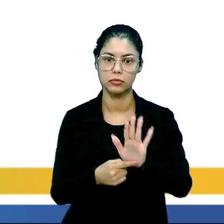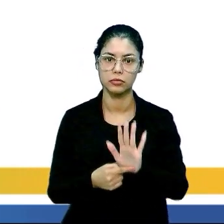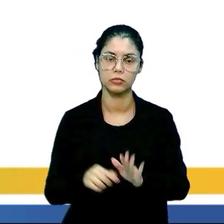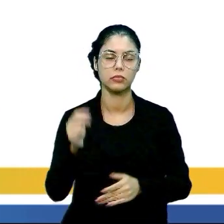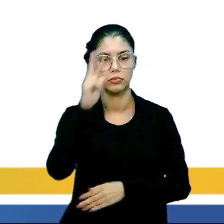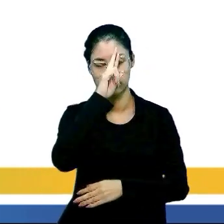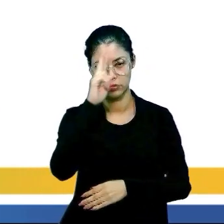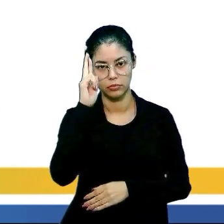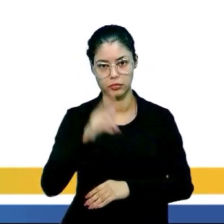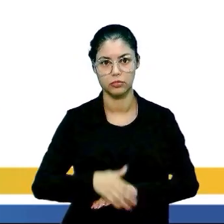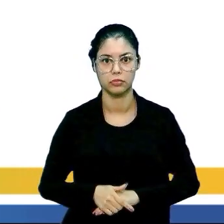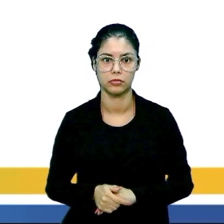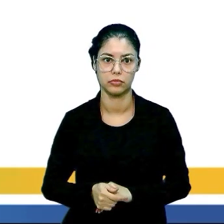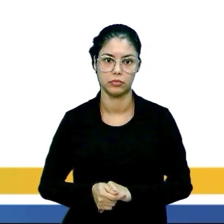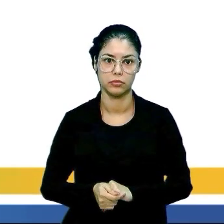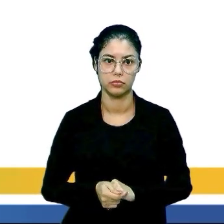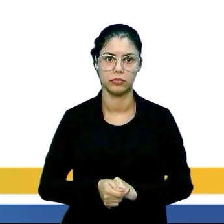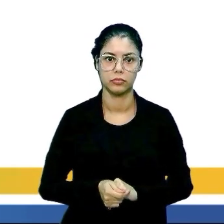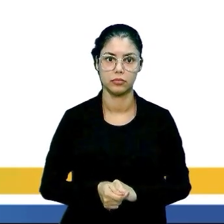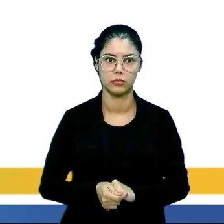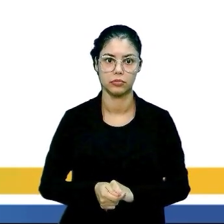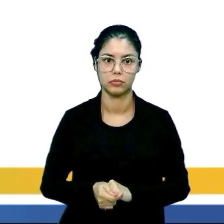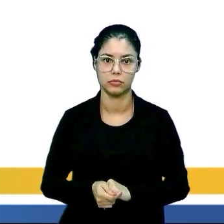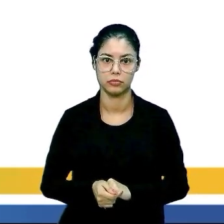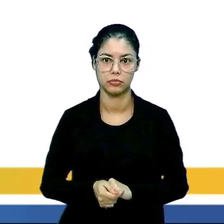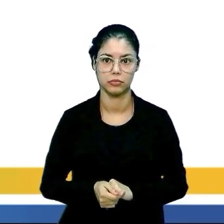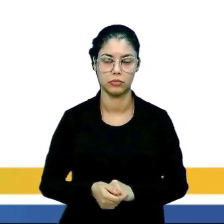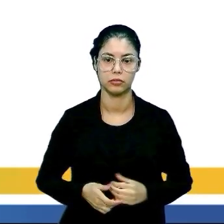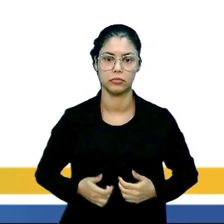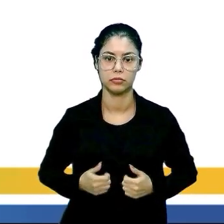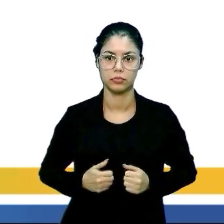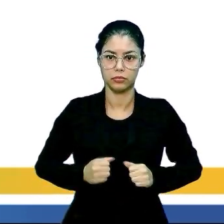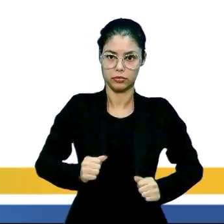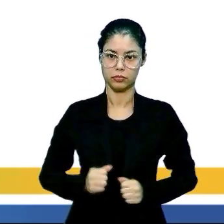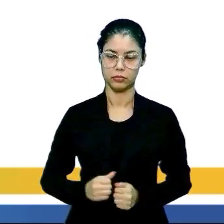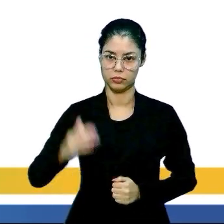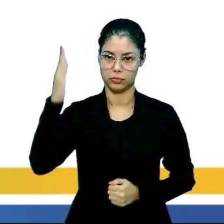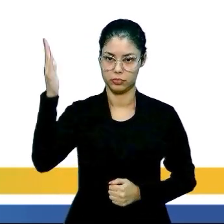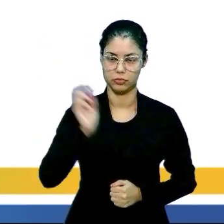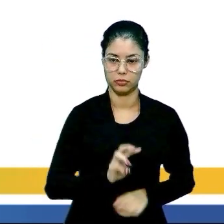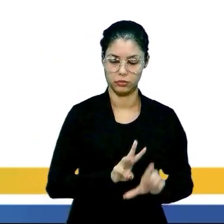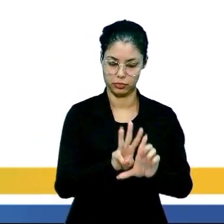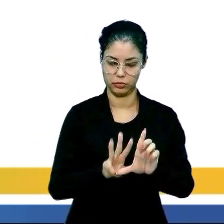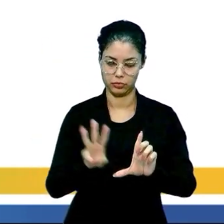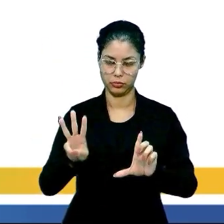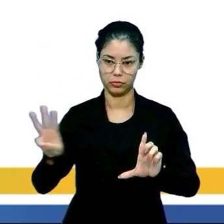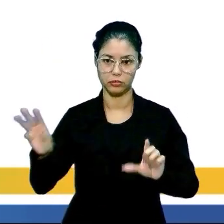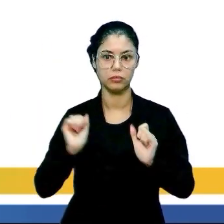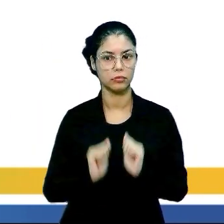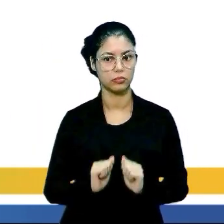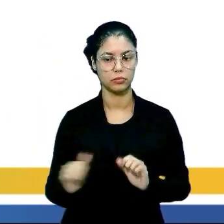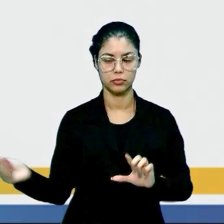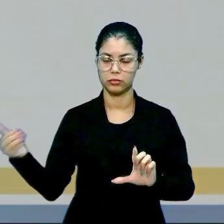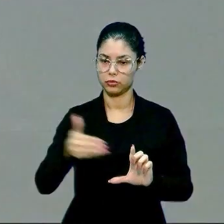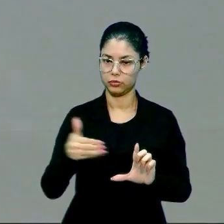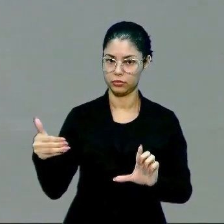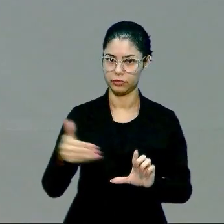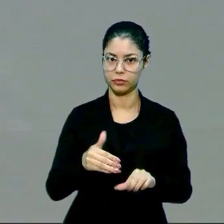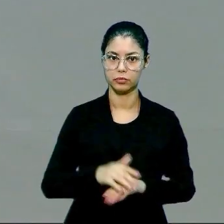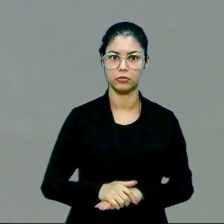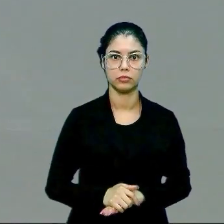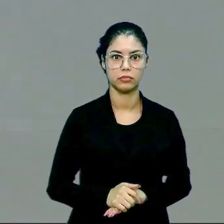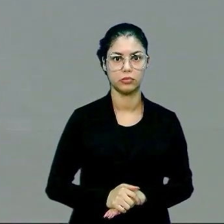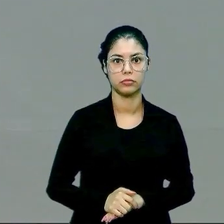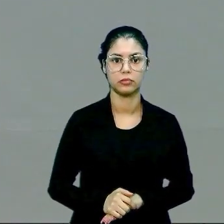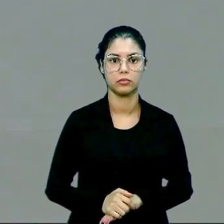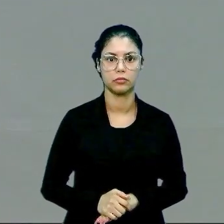a história aí do Severino. Aí eu coloquei para vocês o link para que vocês acessem.